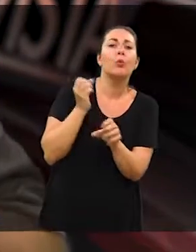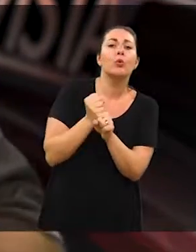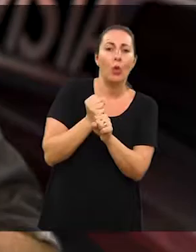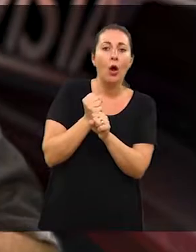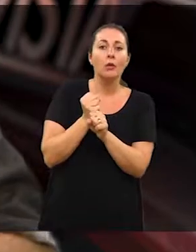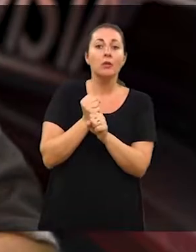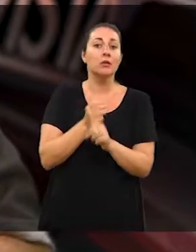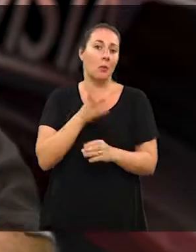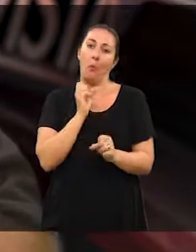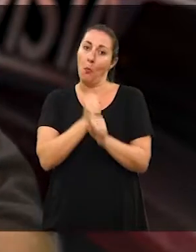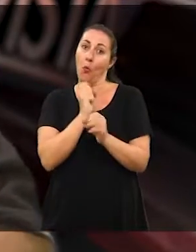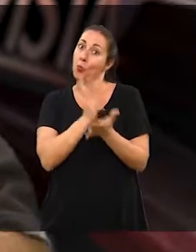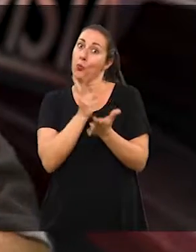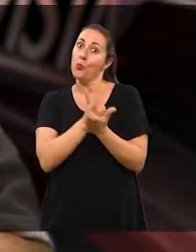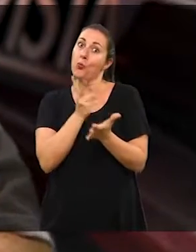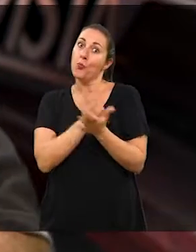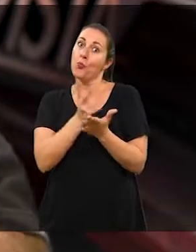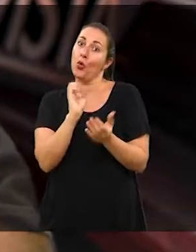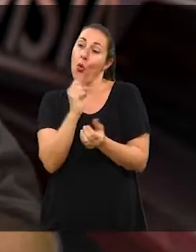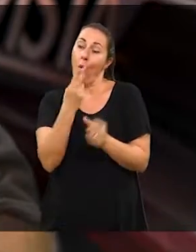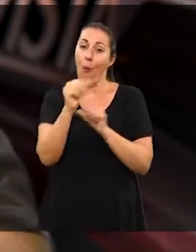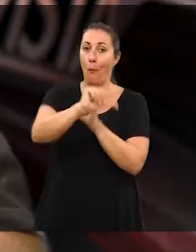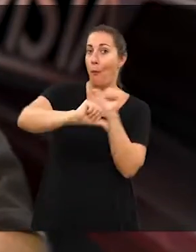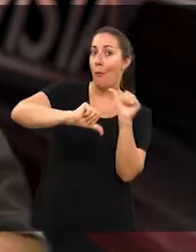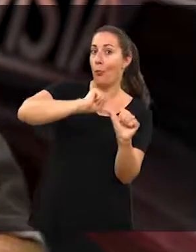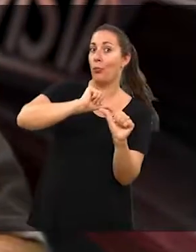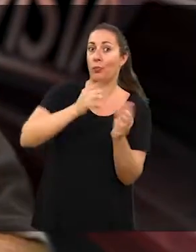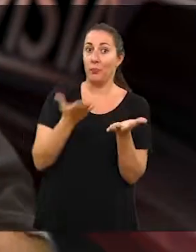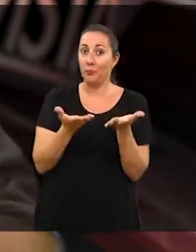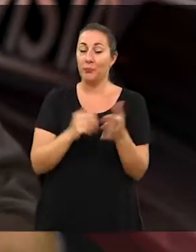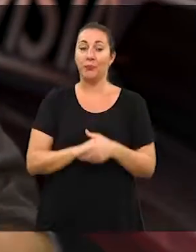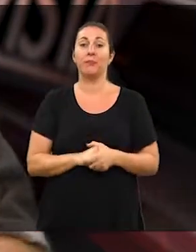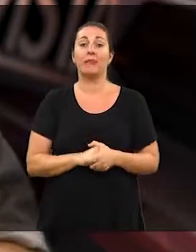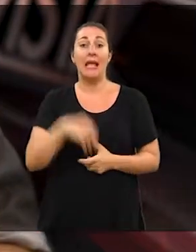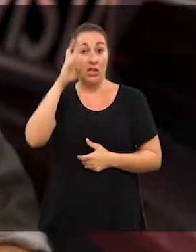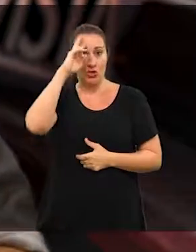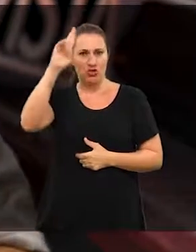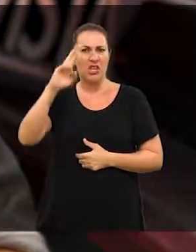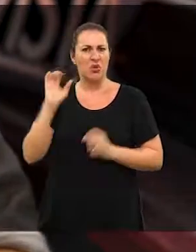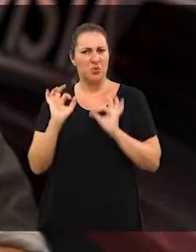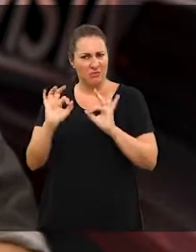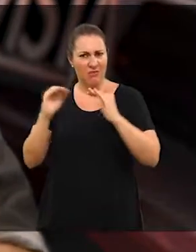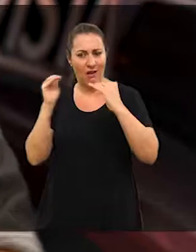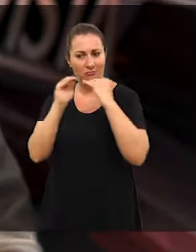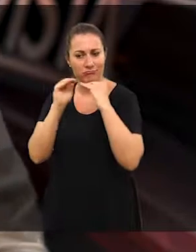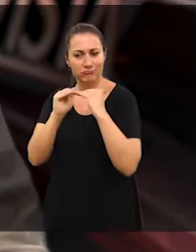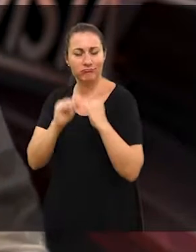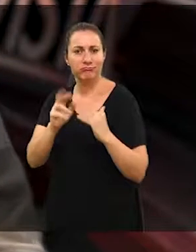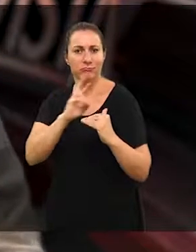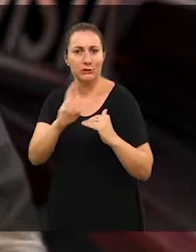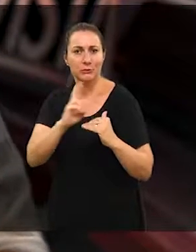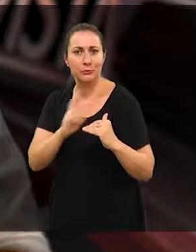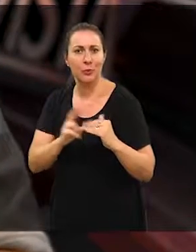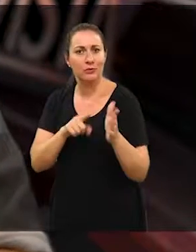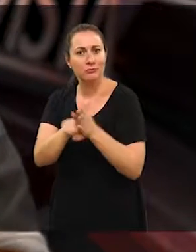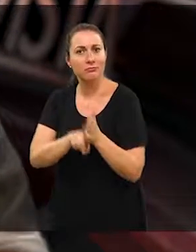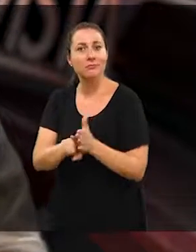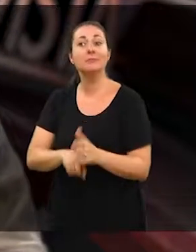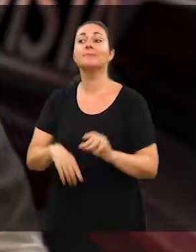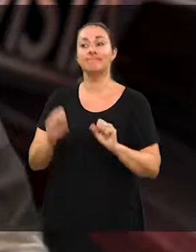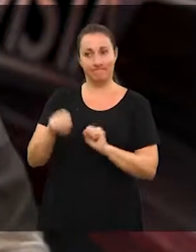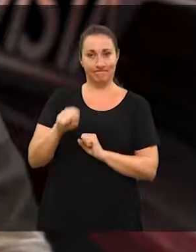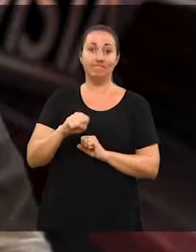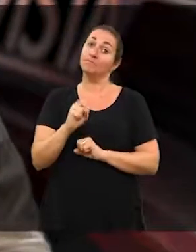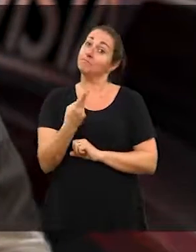a nota se manteve ou mudou um pouquinho. O que, que é a nota mudou ou se manteve? É se o que o diretor escreveu fechou ou não. Então, assim,